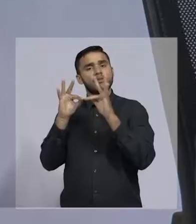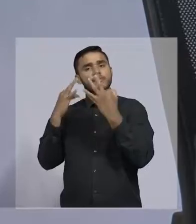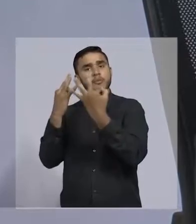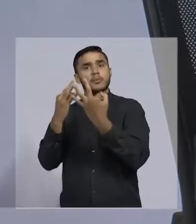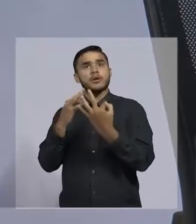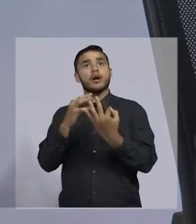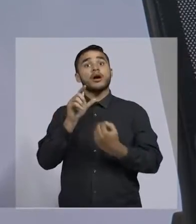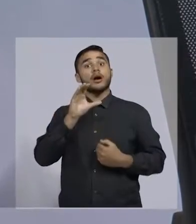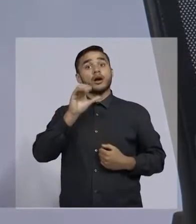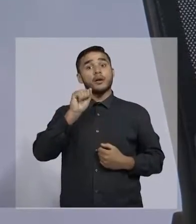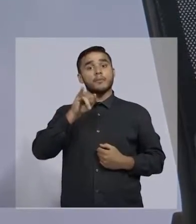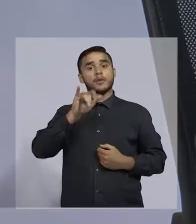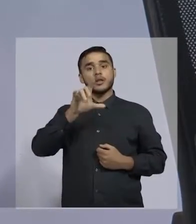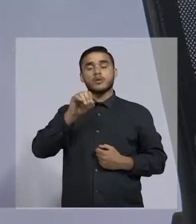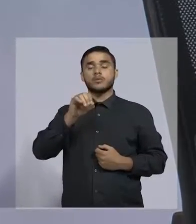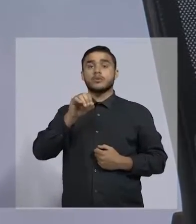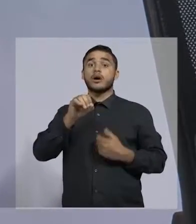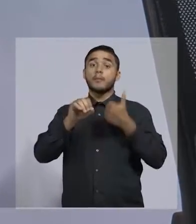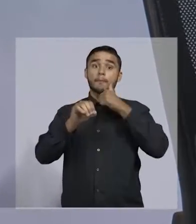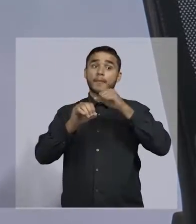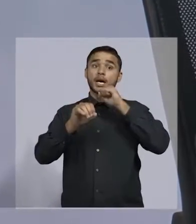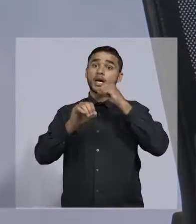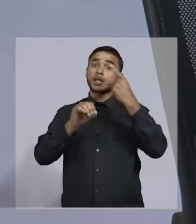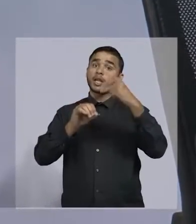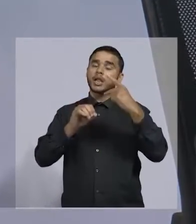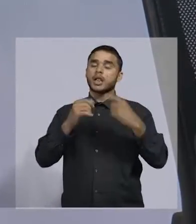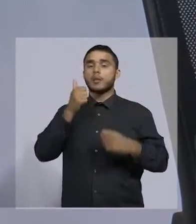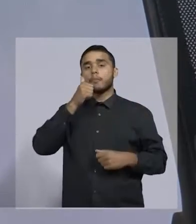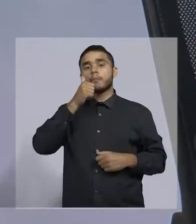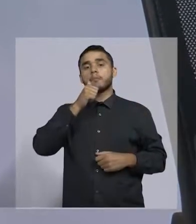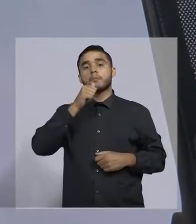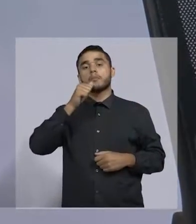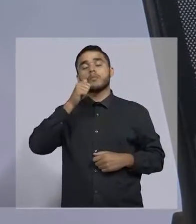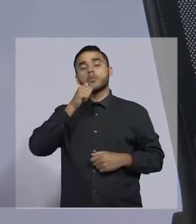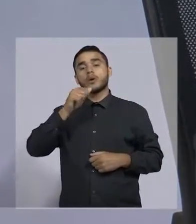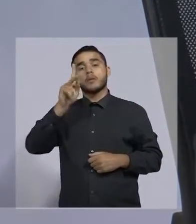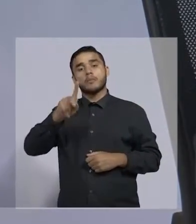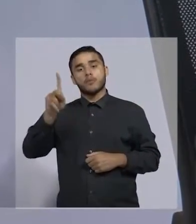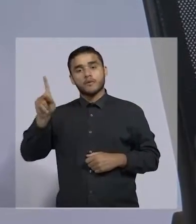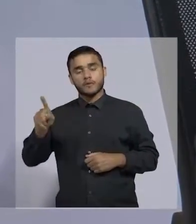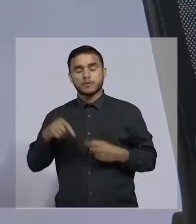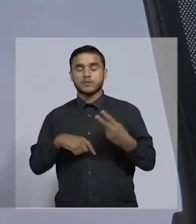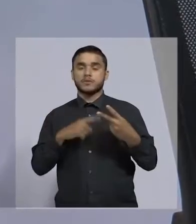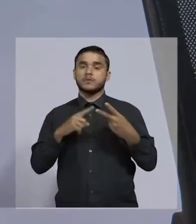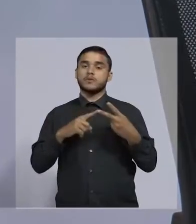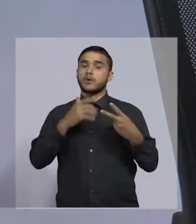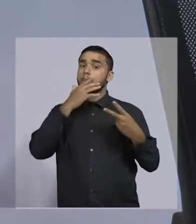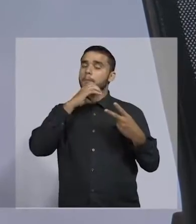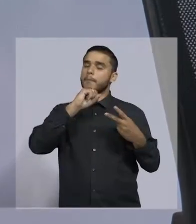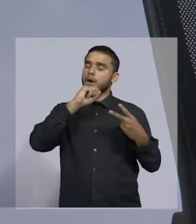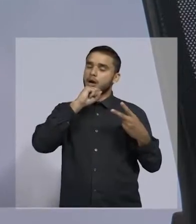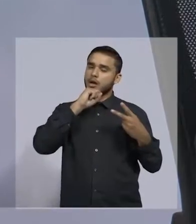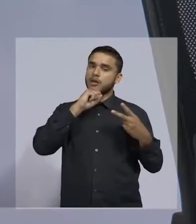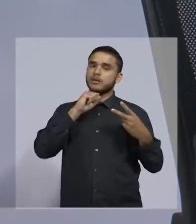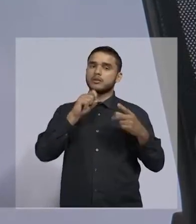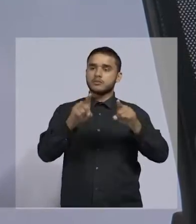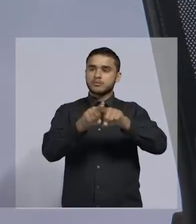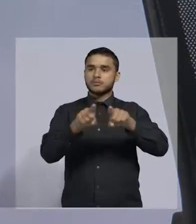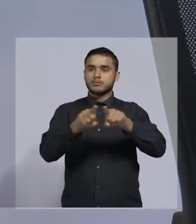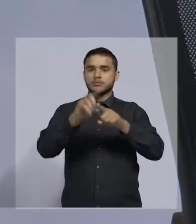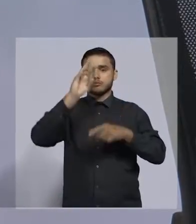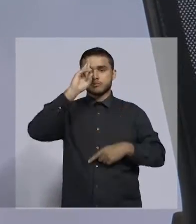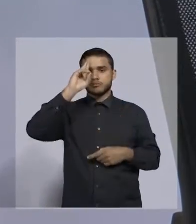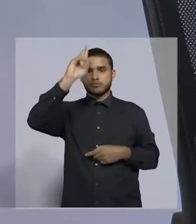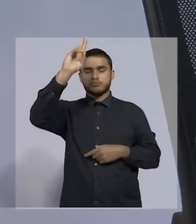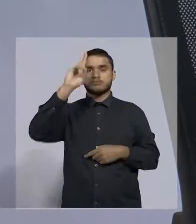dele, professora, pessoa excelente também, o pai foi diretor-geral do DEROL, se